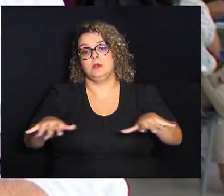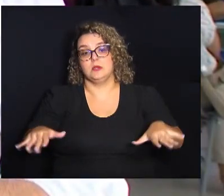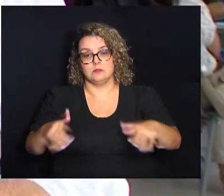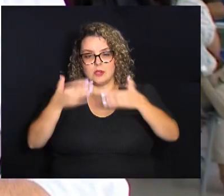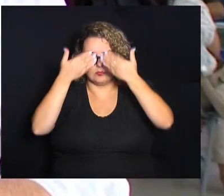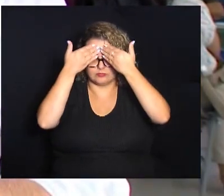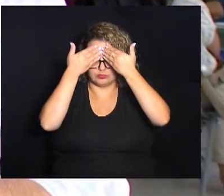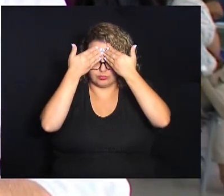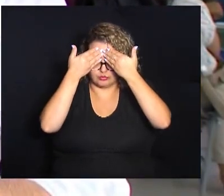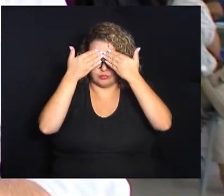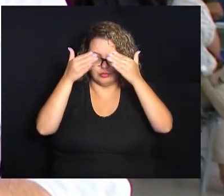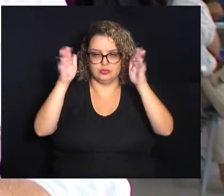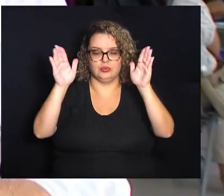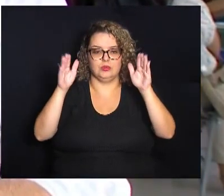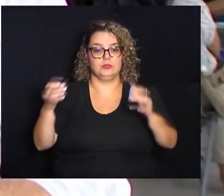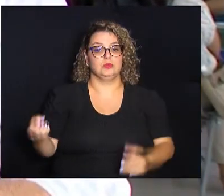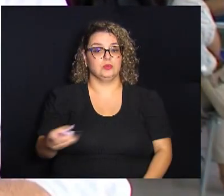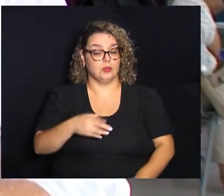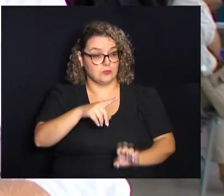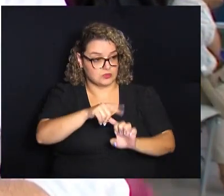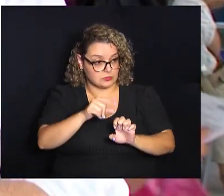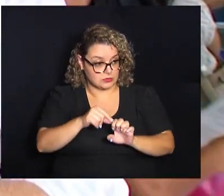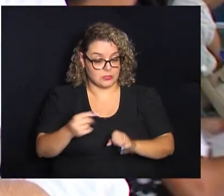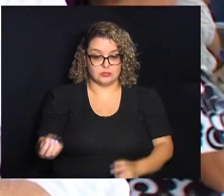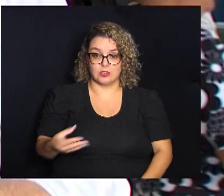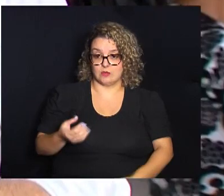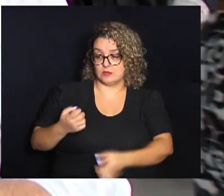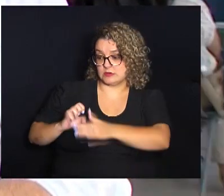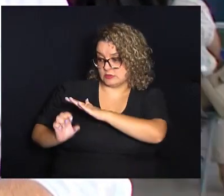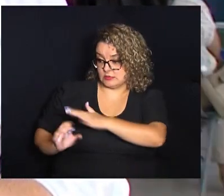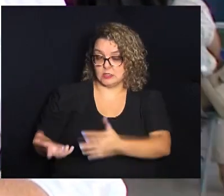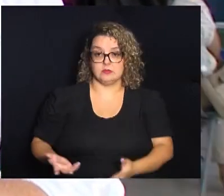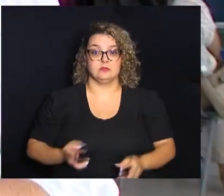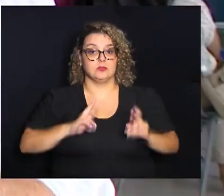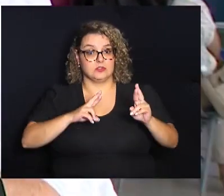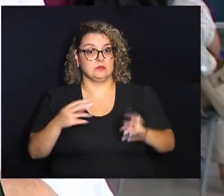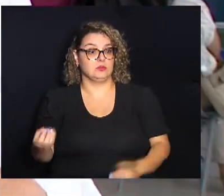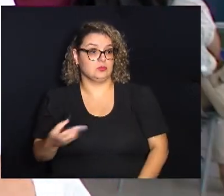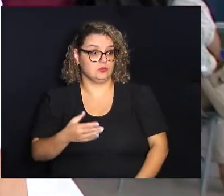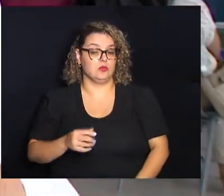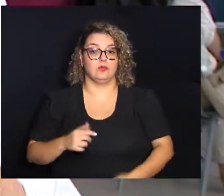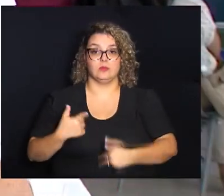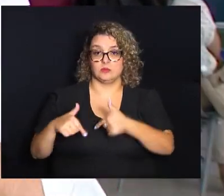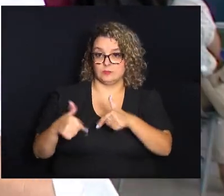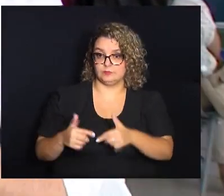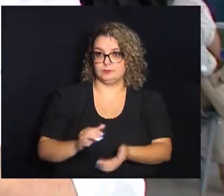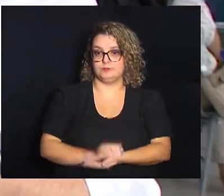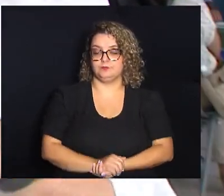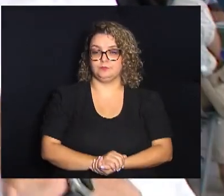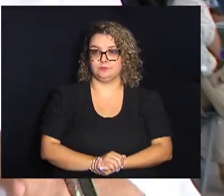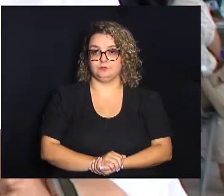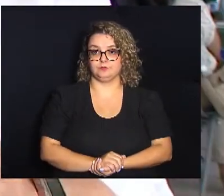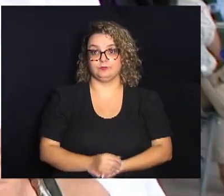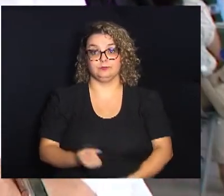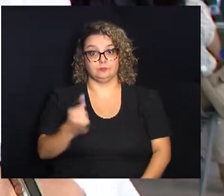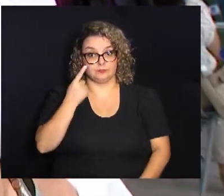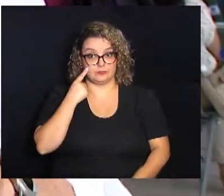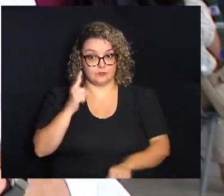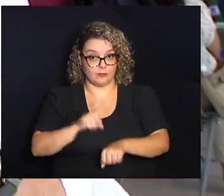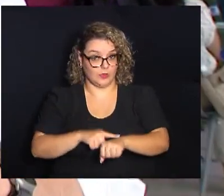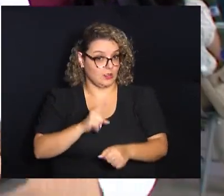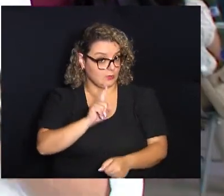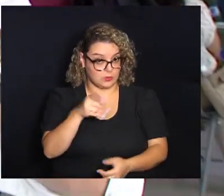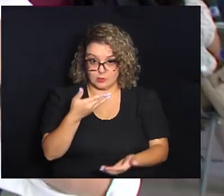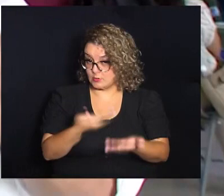para novos negócios, novos empreendimentos e esperança de um novo emprego? Olha, o tempo aqui nunca é perdido,